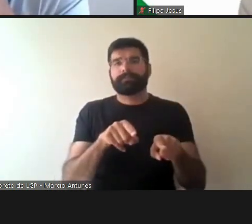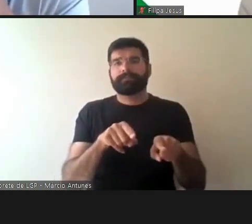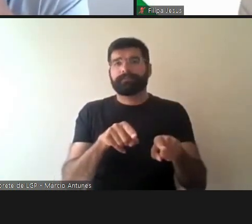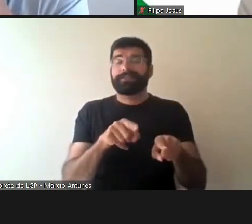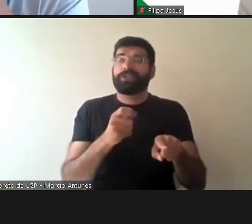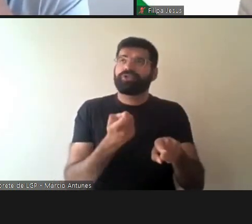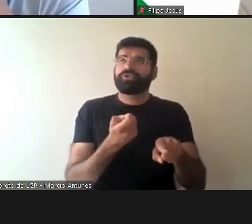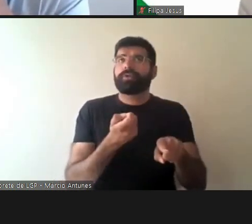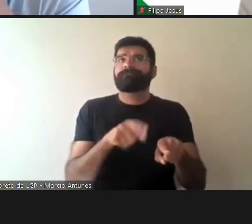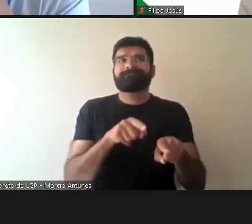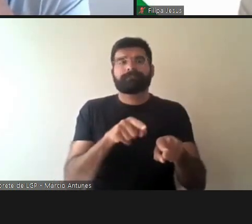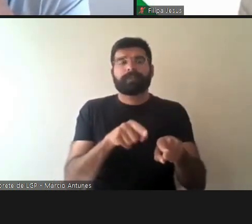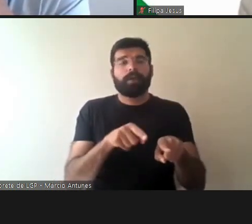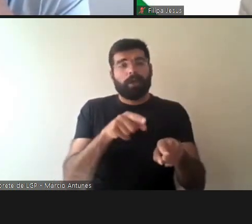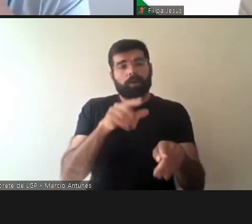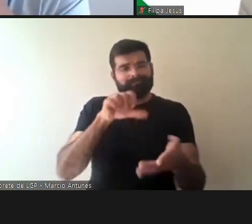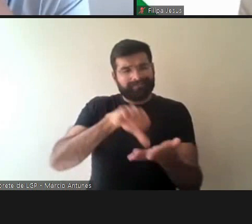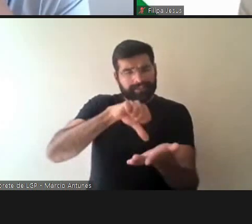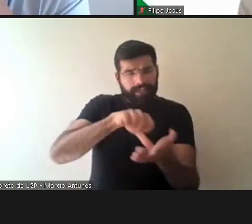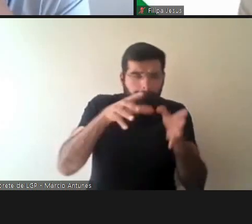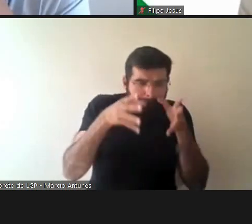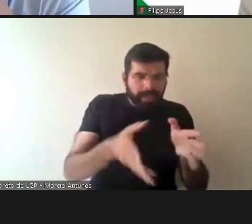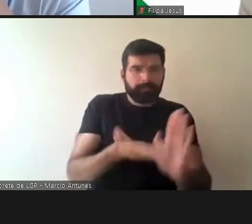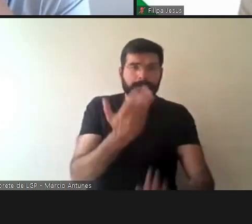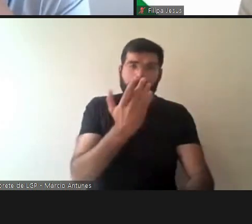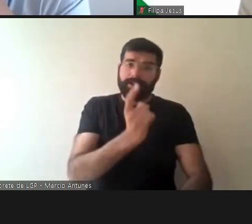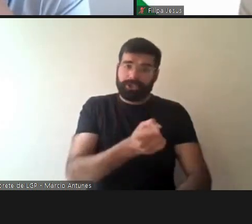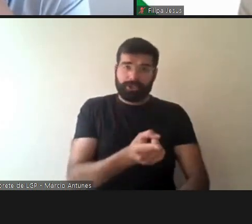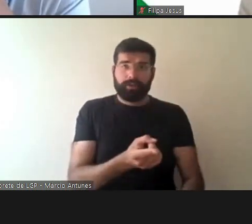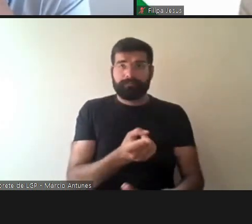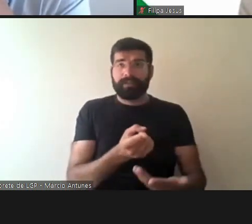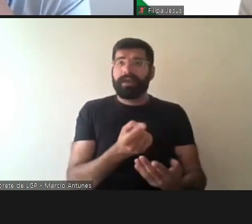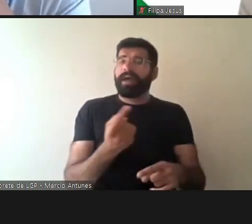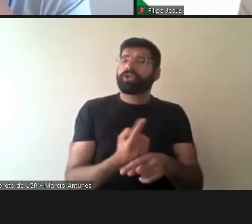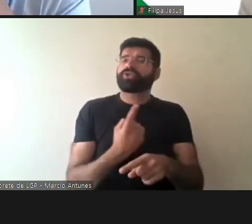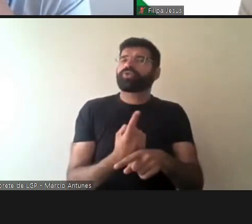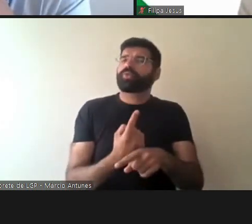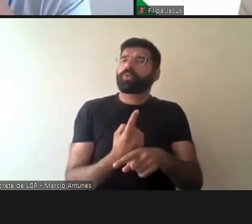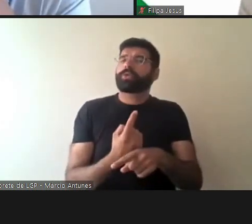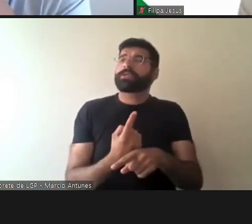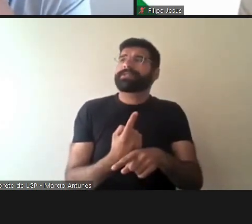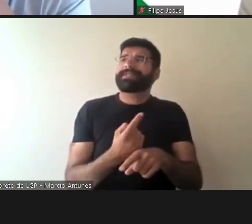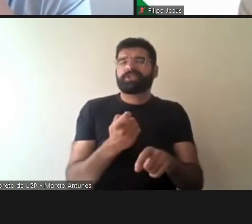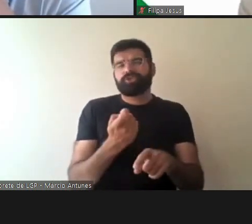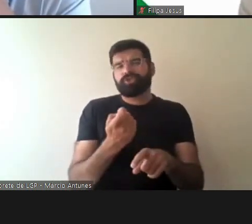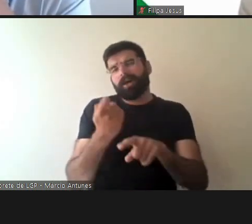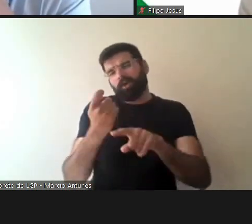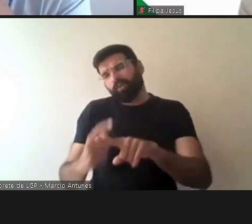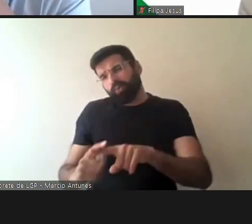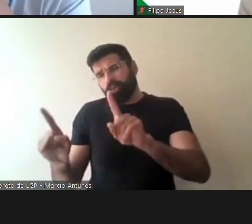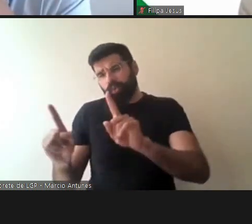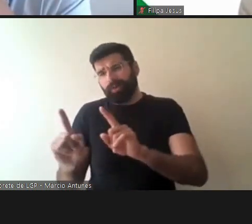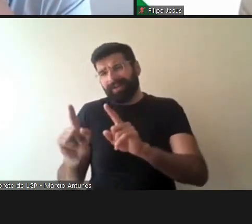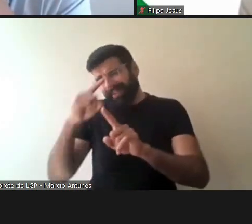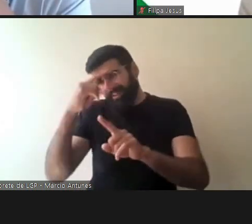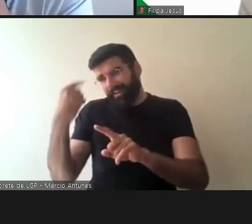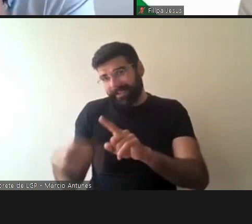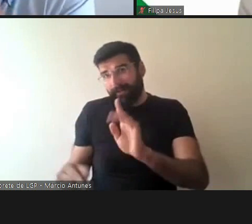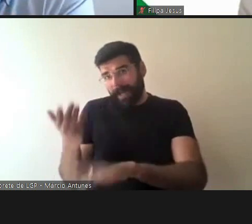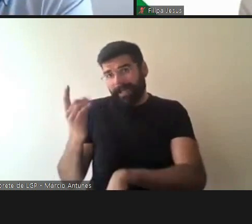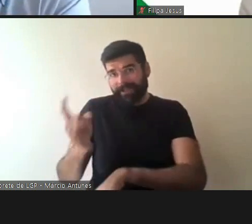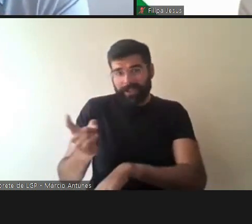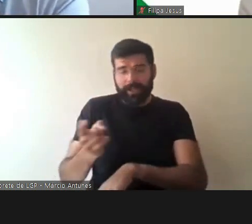mais centralizada, mais central, as questões tornam-se um pouco mais difíceis. A Filipa de Sousa